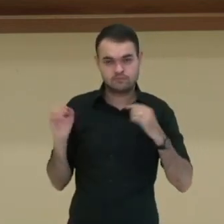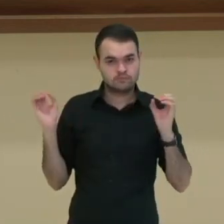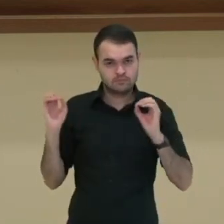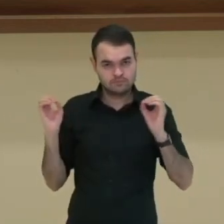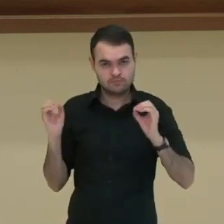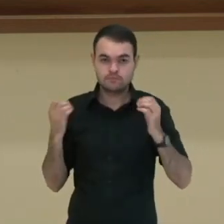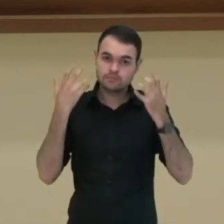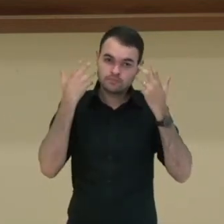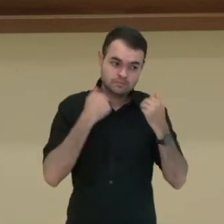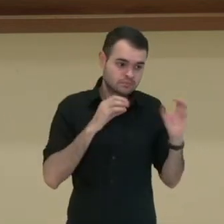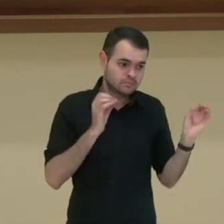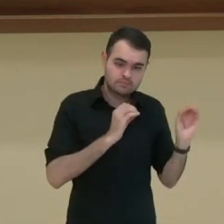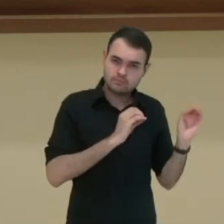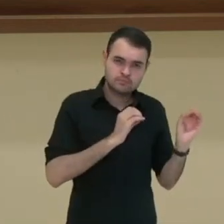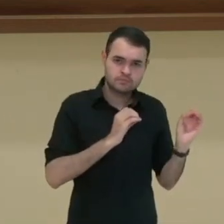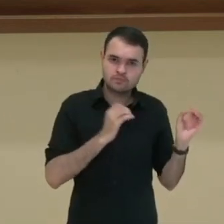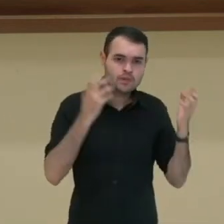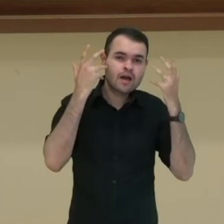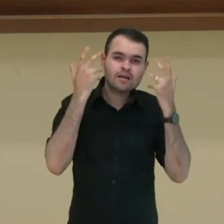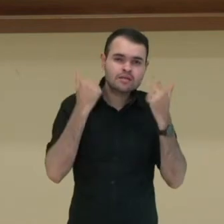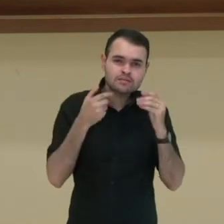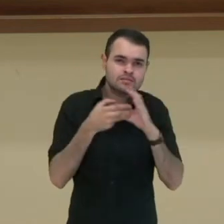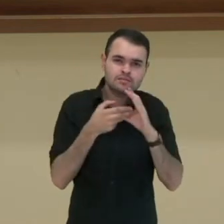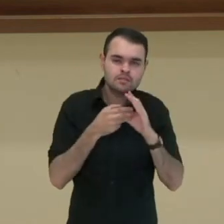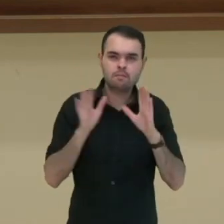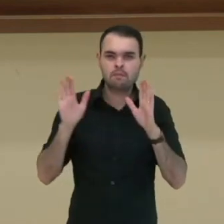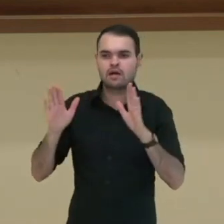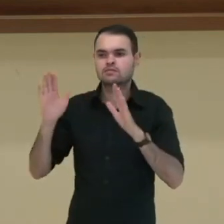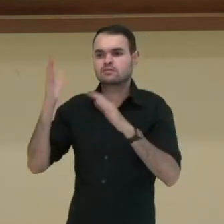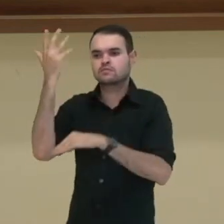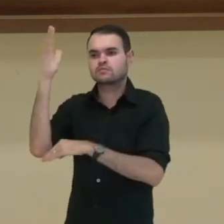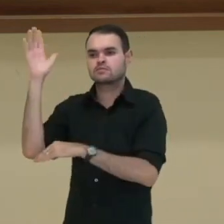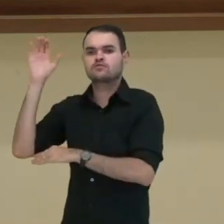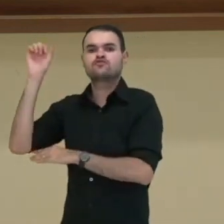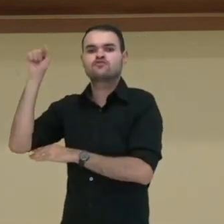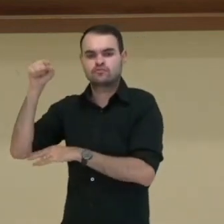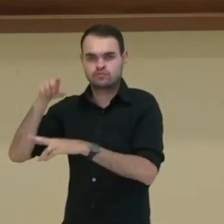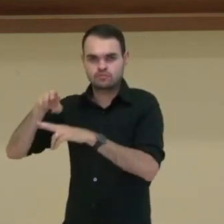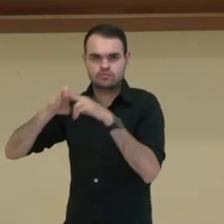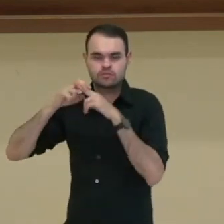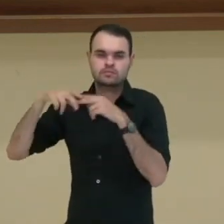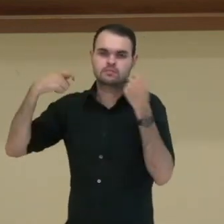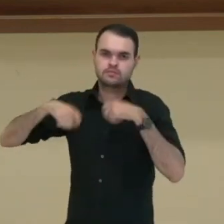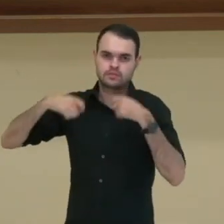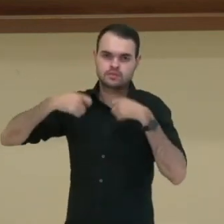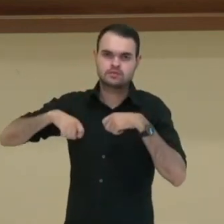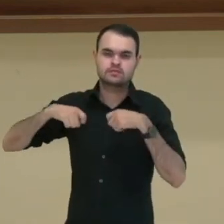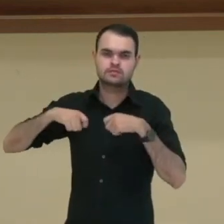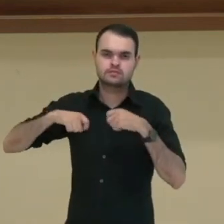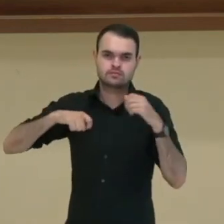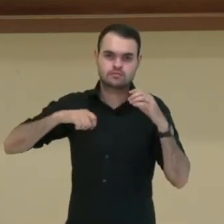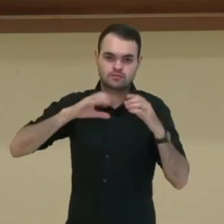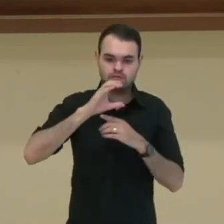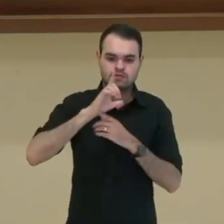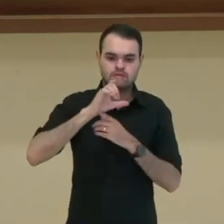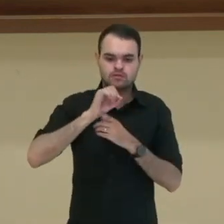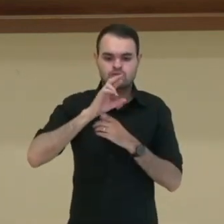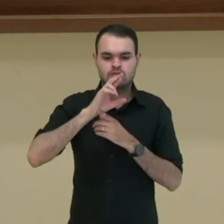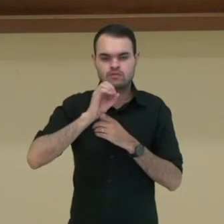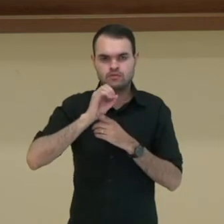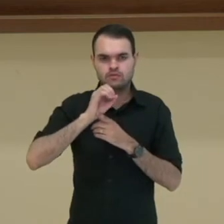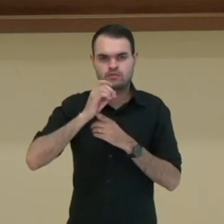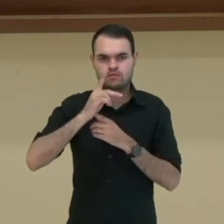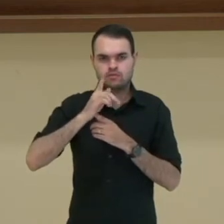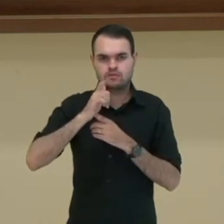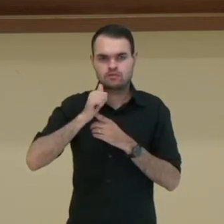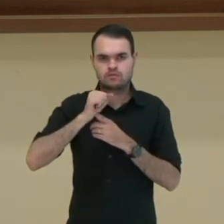animalzinho de estimação também não faz fotossíntese, mas as plantas sim. Por isso que elas precisam desta organela, dos cloroplastos. E